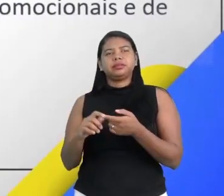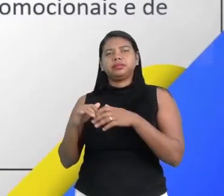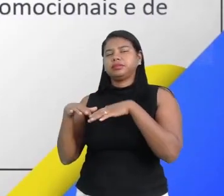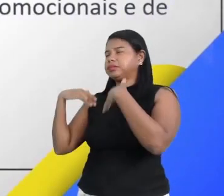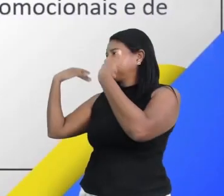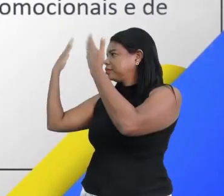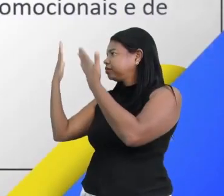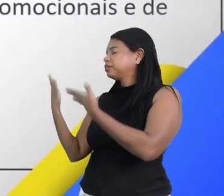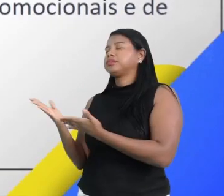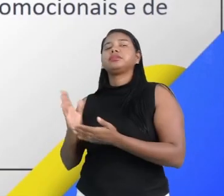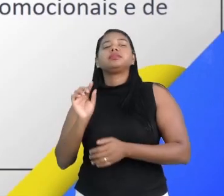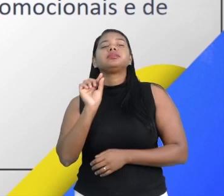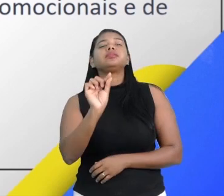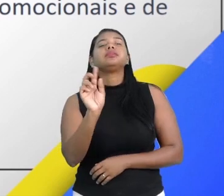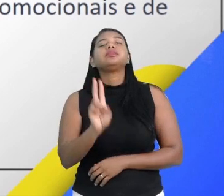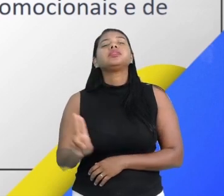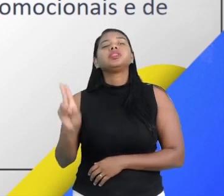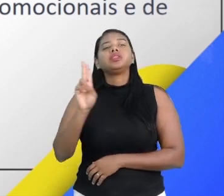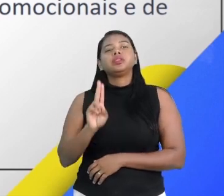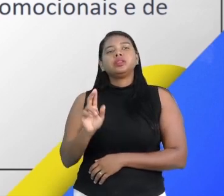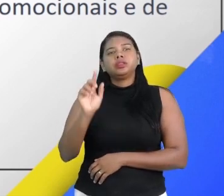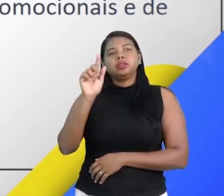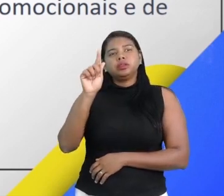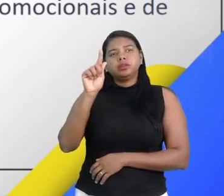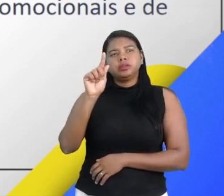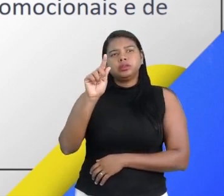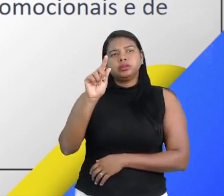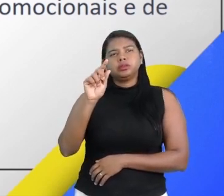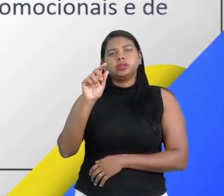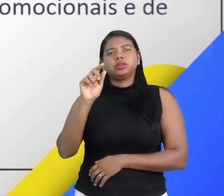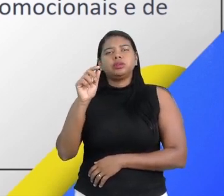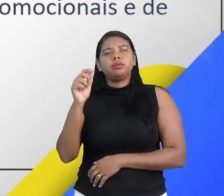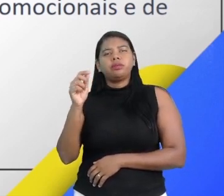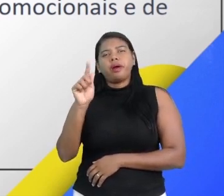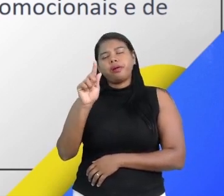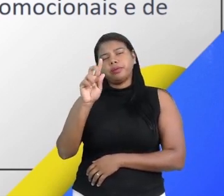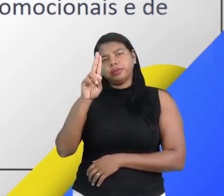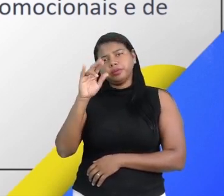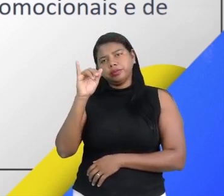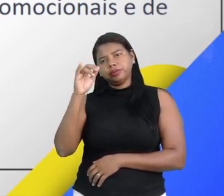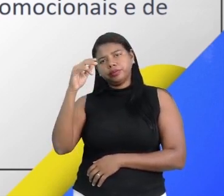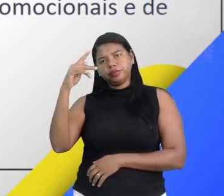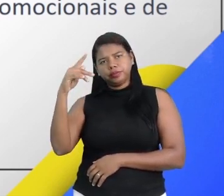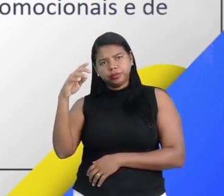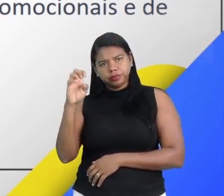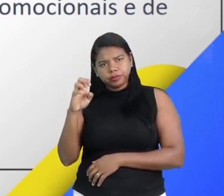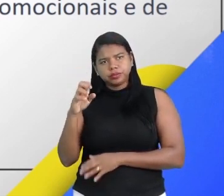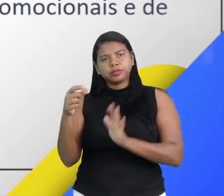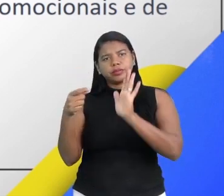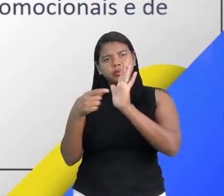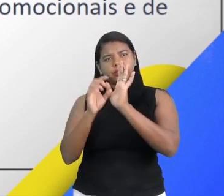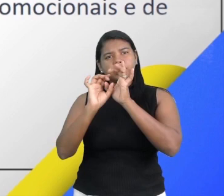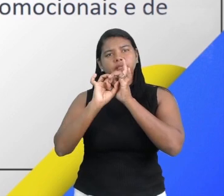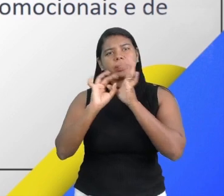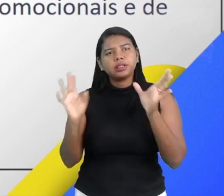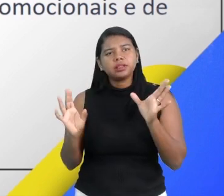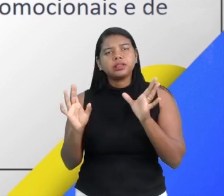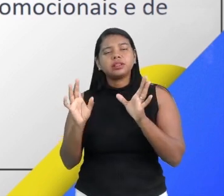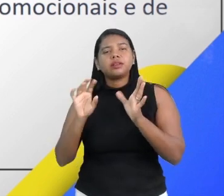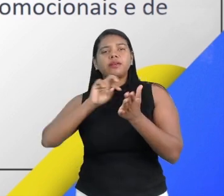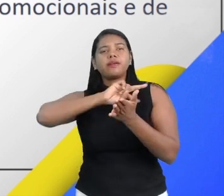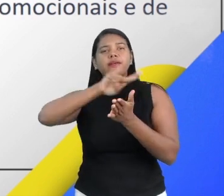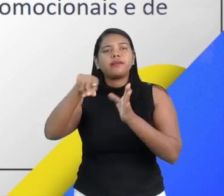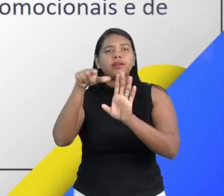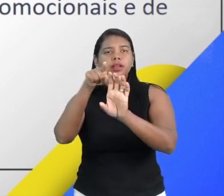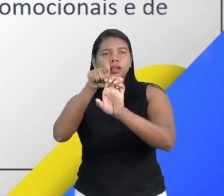E quem usa o GIMP? Apesar dele ser um software livre, ele é usado por muitas empresas de